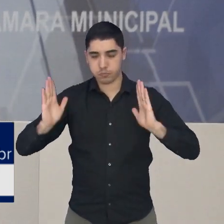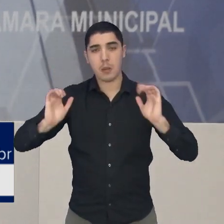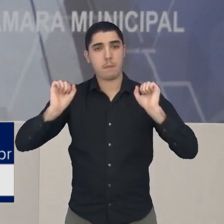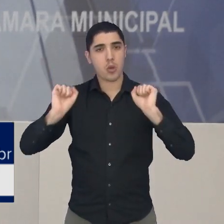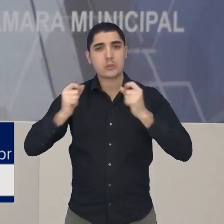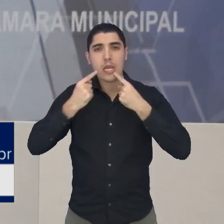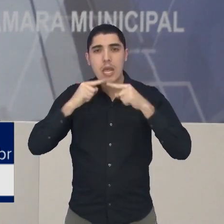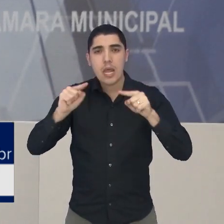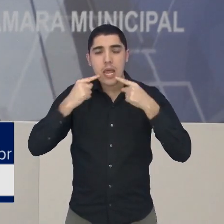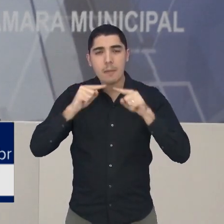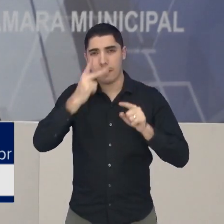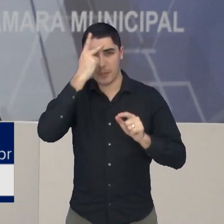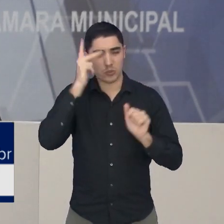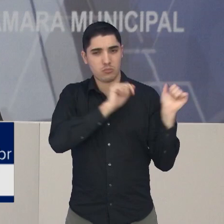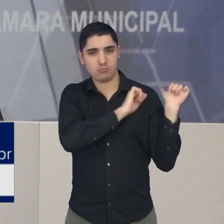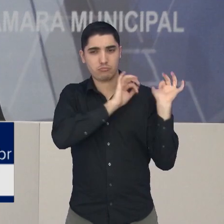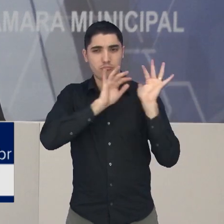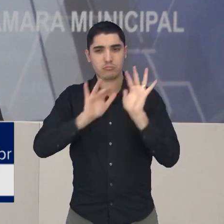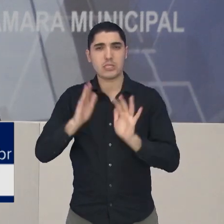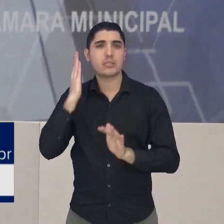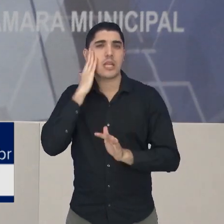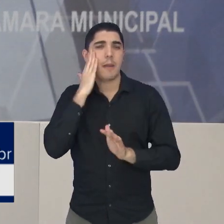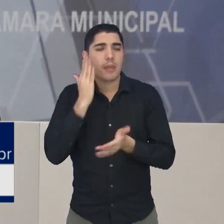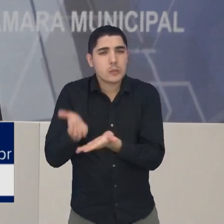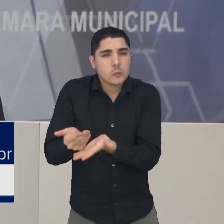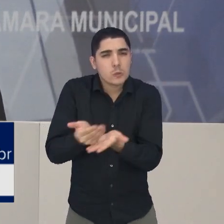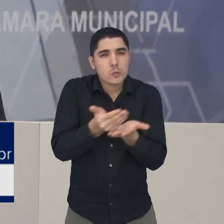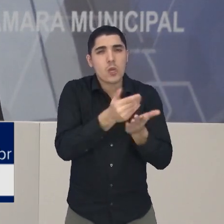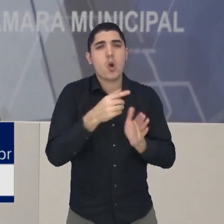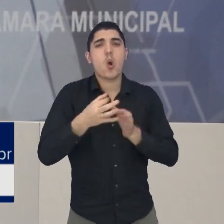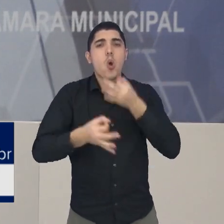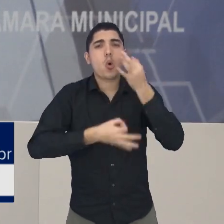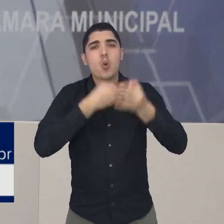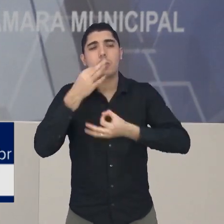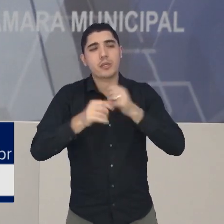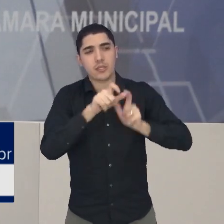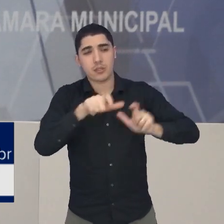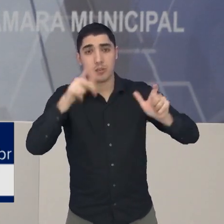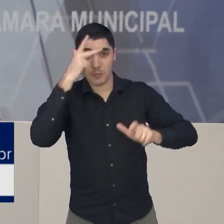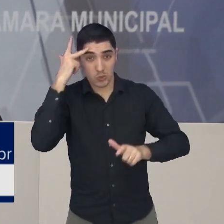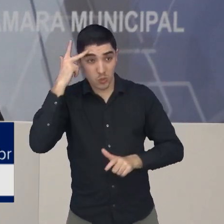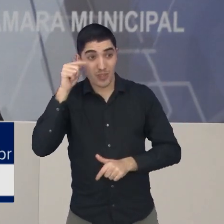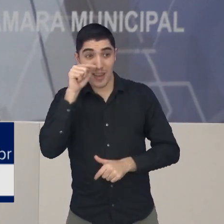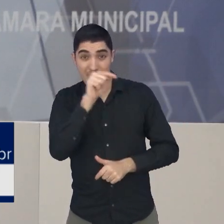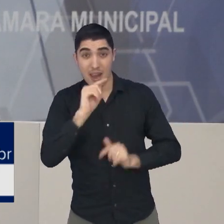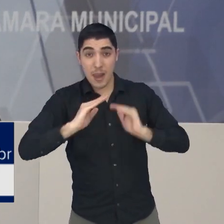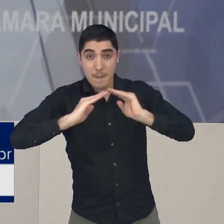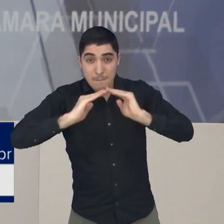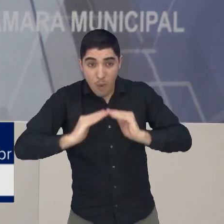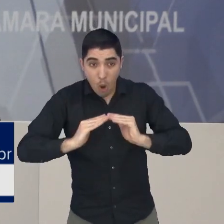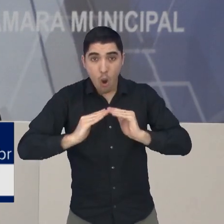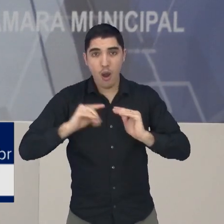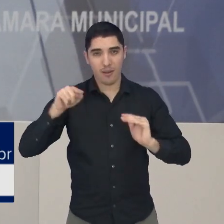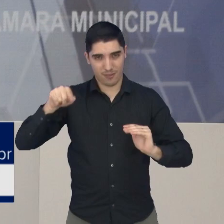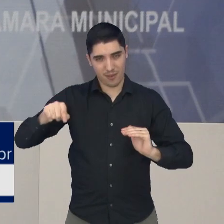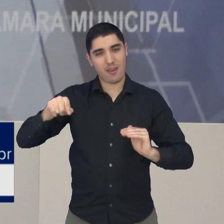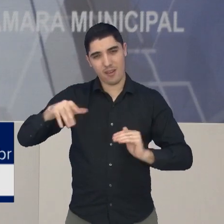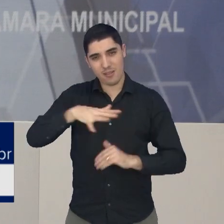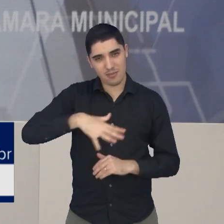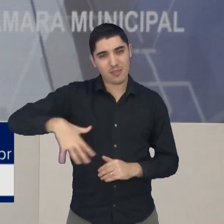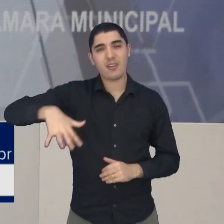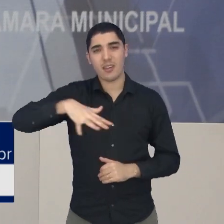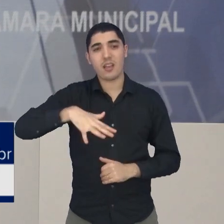fazer todos os tipos de opinião, que as pessoas que moram dentro da cidade,